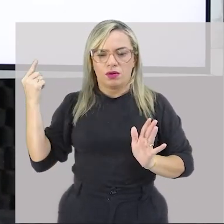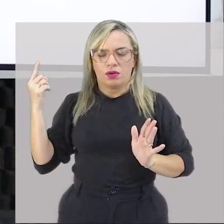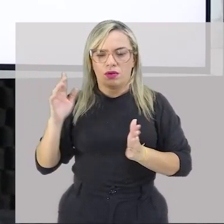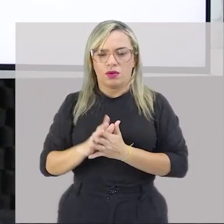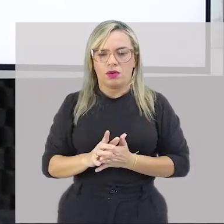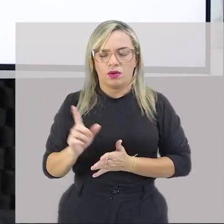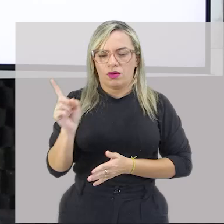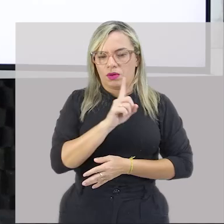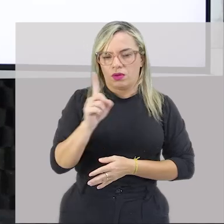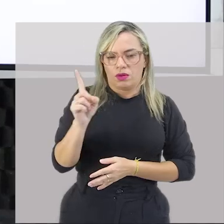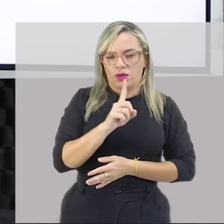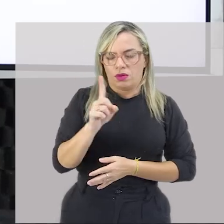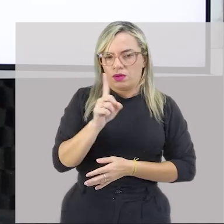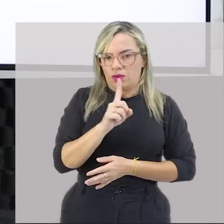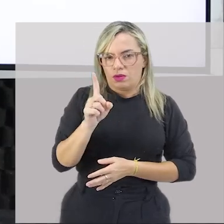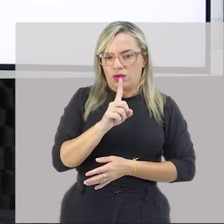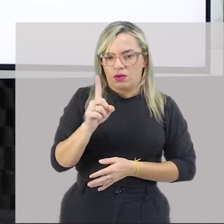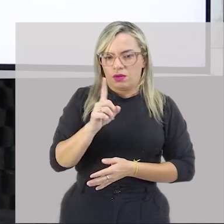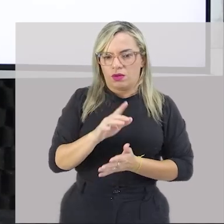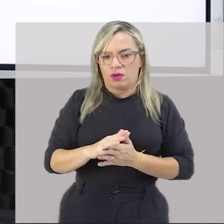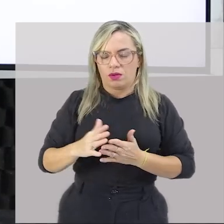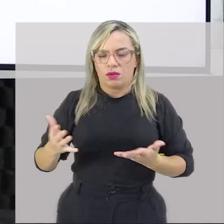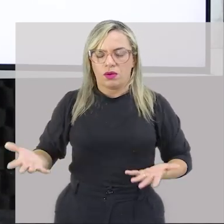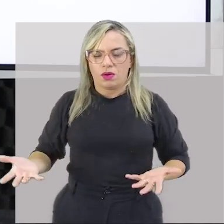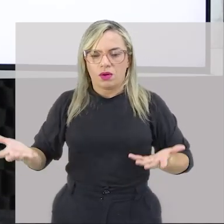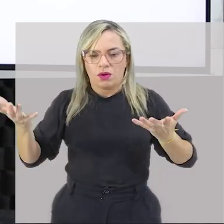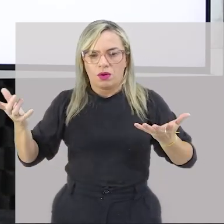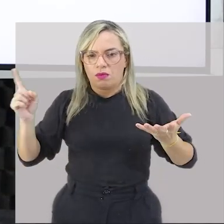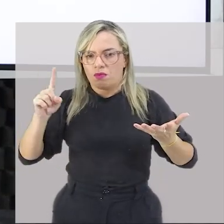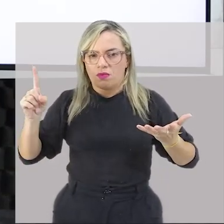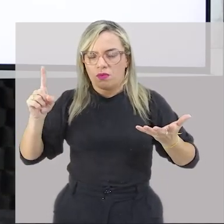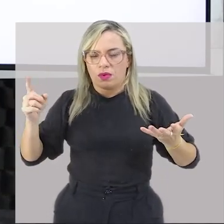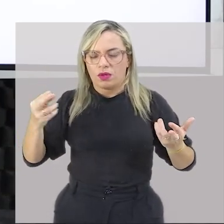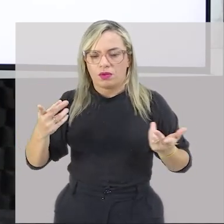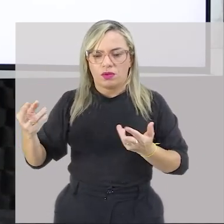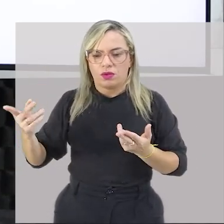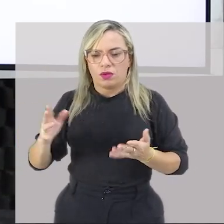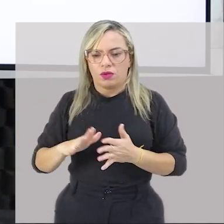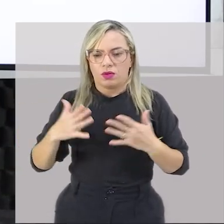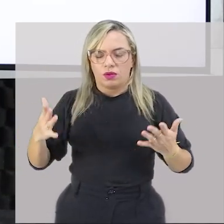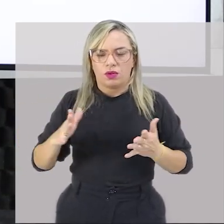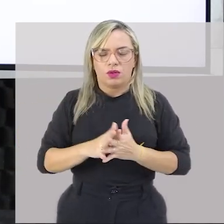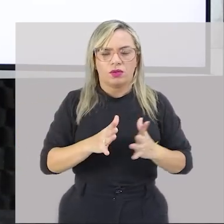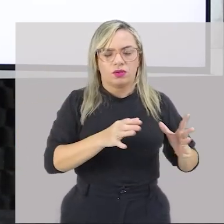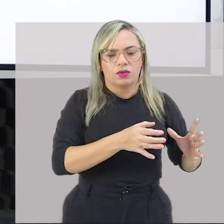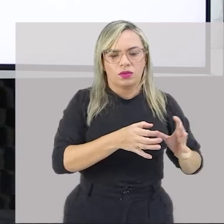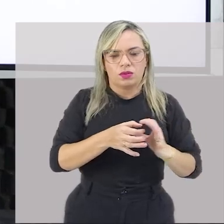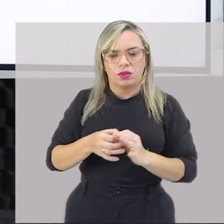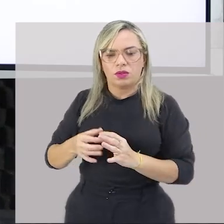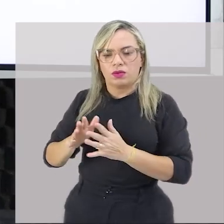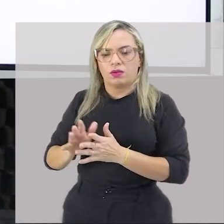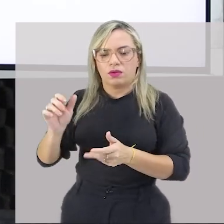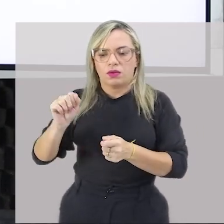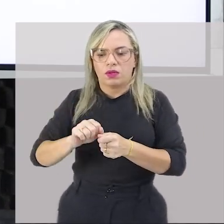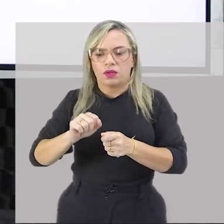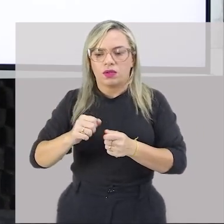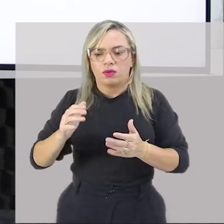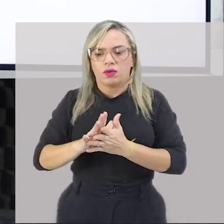Aqui ela não é de braços iguais. E numa situação como essa, o que a gente vai fazer? Ó?